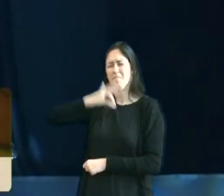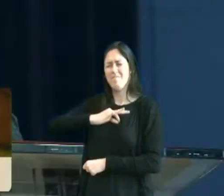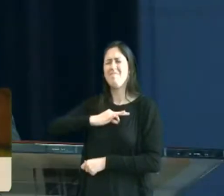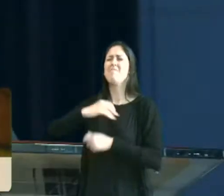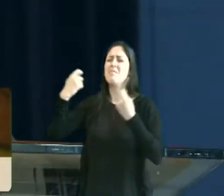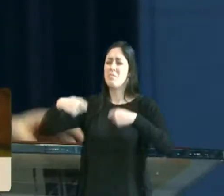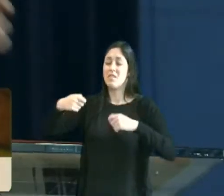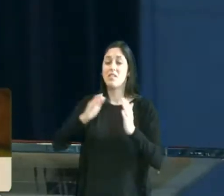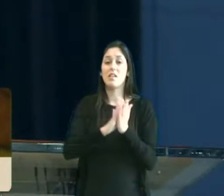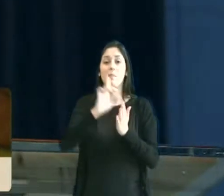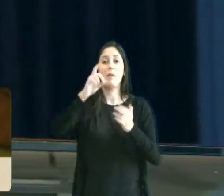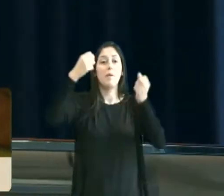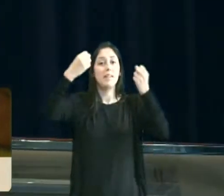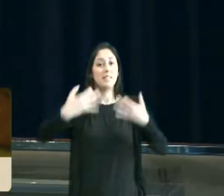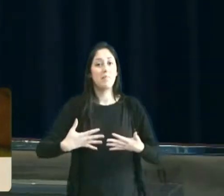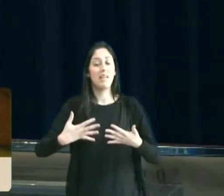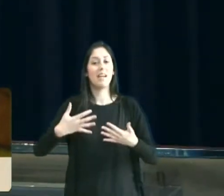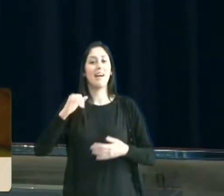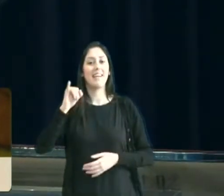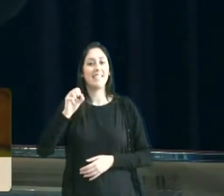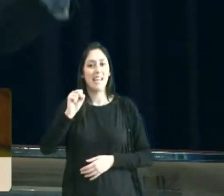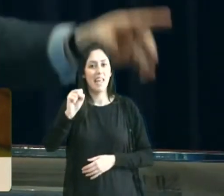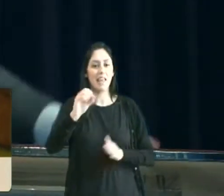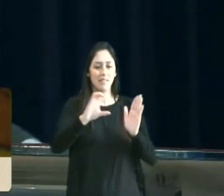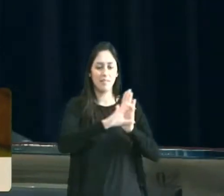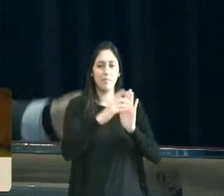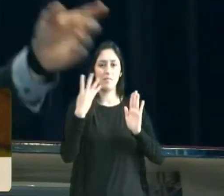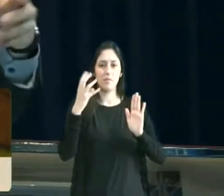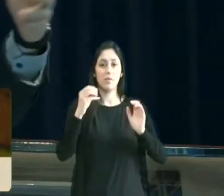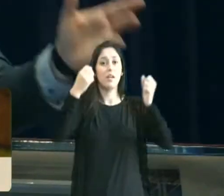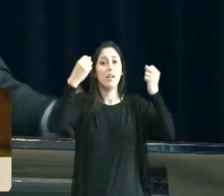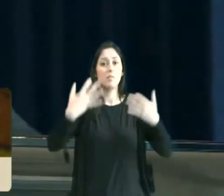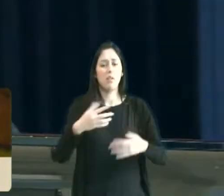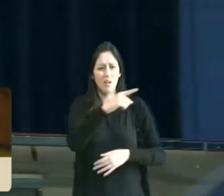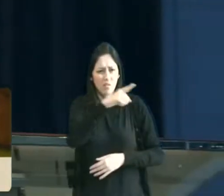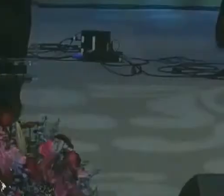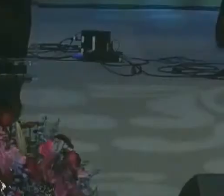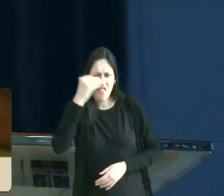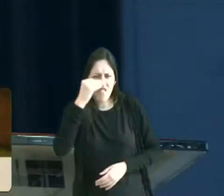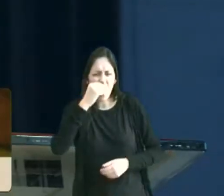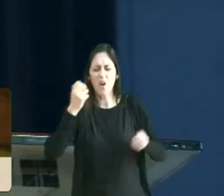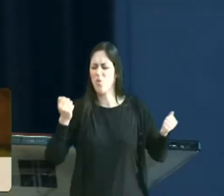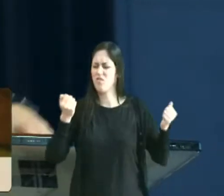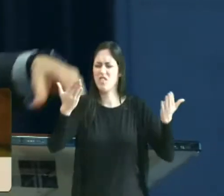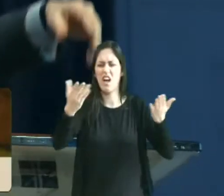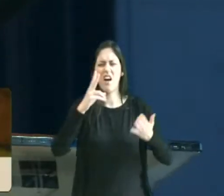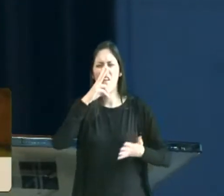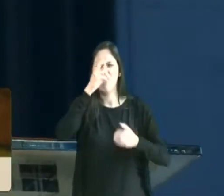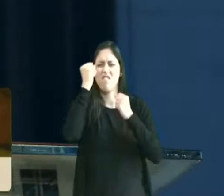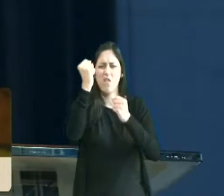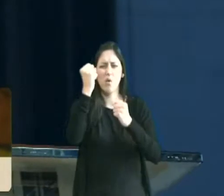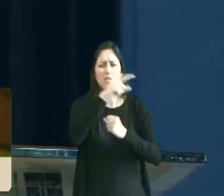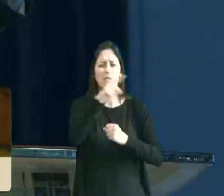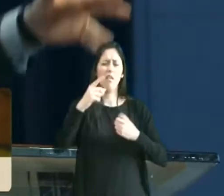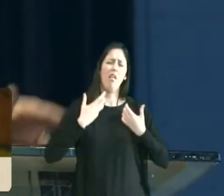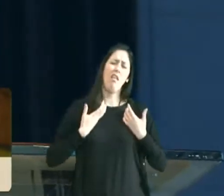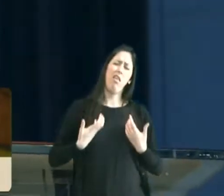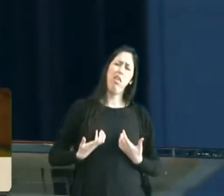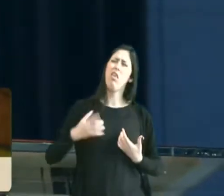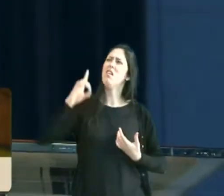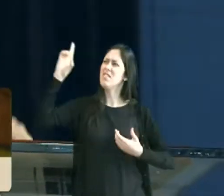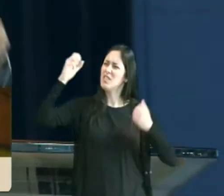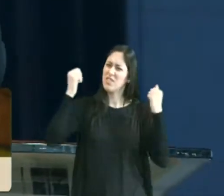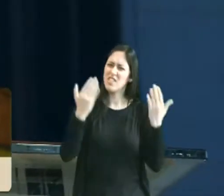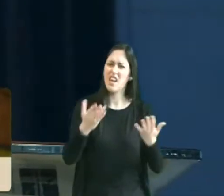do Senhor diz em Isaías 40 que Ele faz forte o cansado e multiplica as forças do que não tem nenhum vigor. Os jovens se cansam